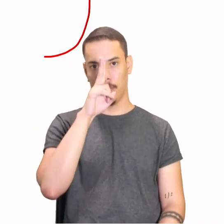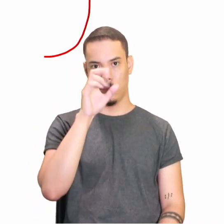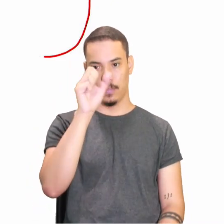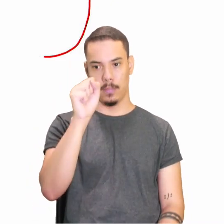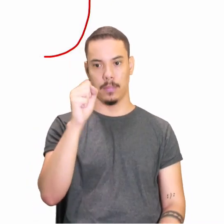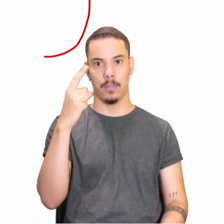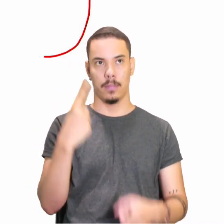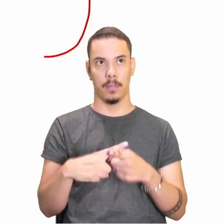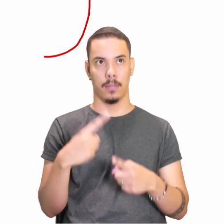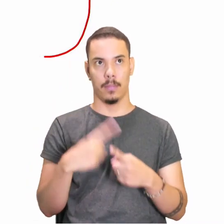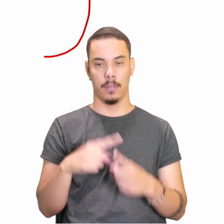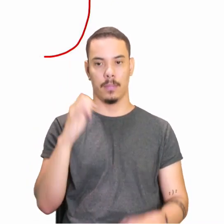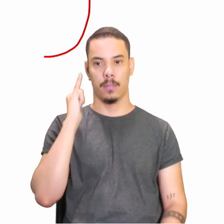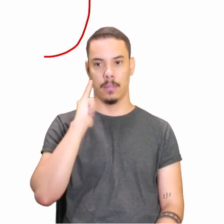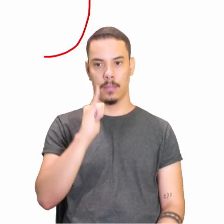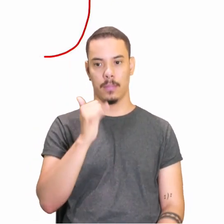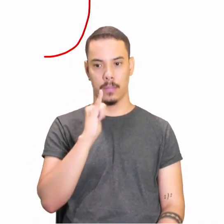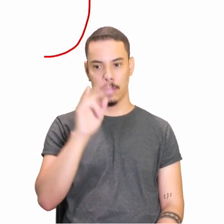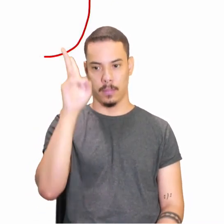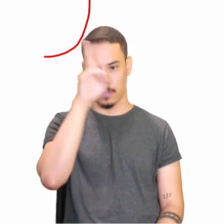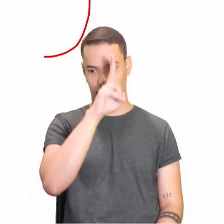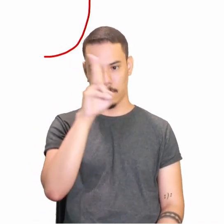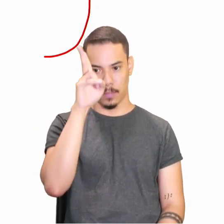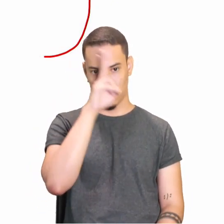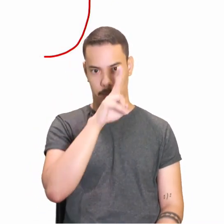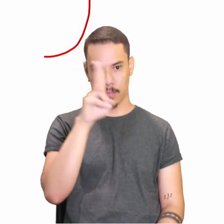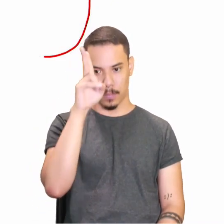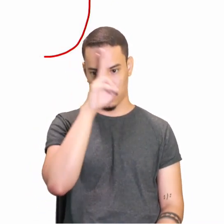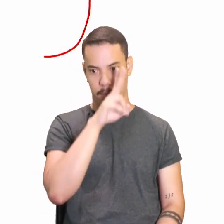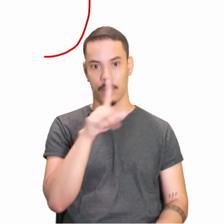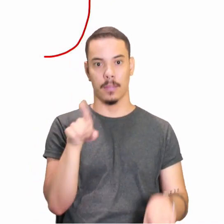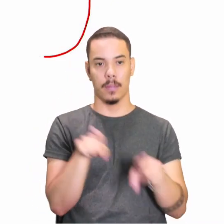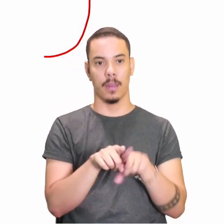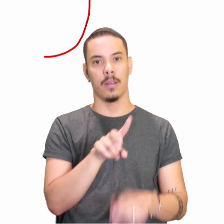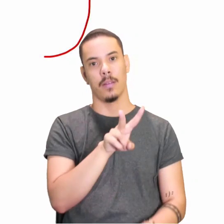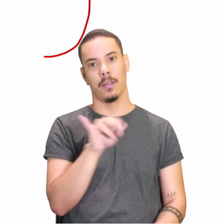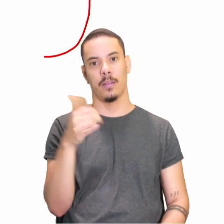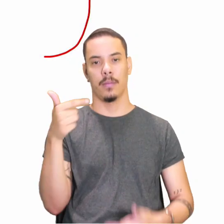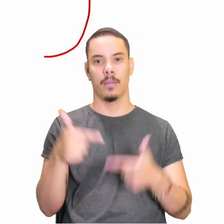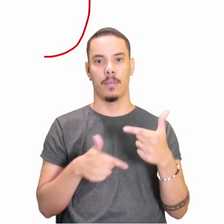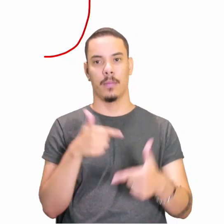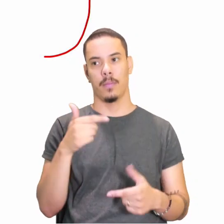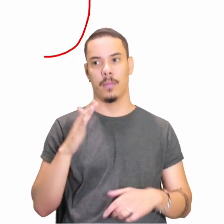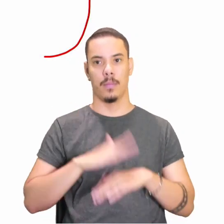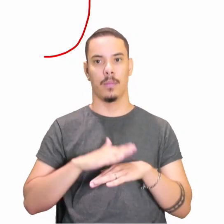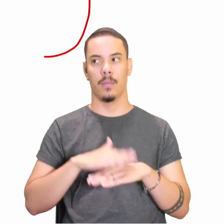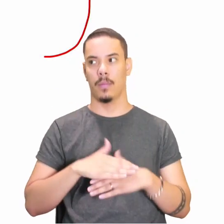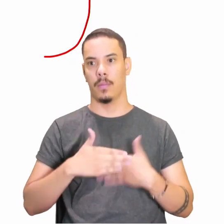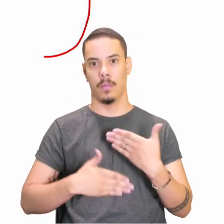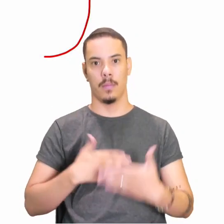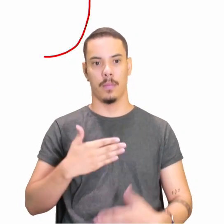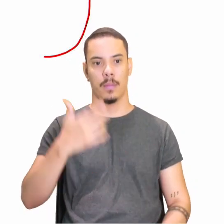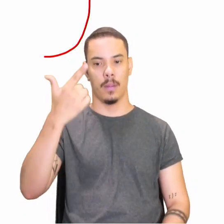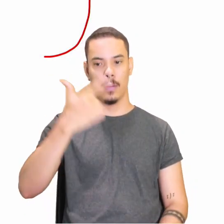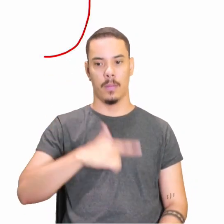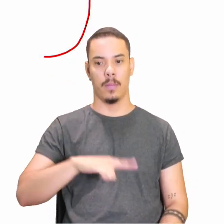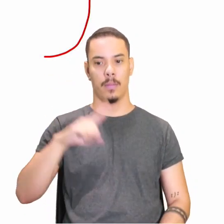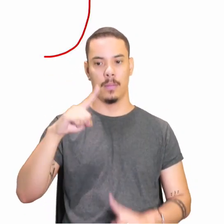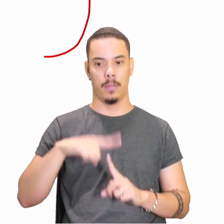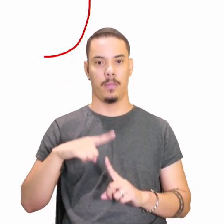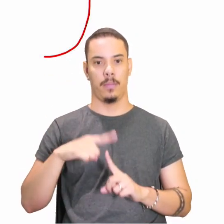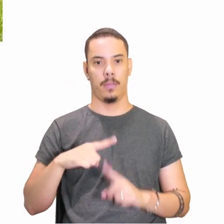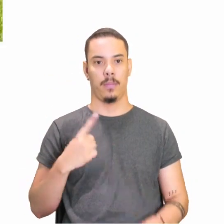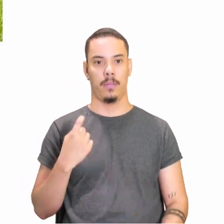narrativa, contar uma história, você também está trabalhando, está construindo com mais de uma